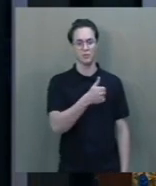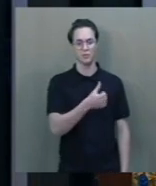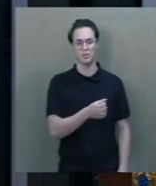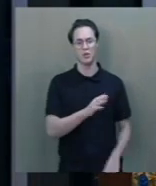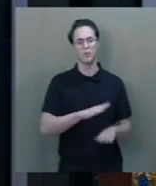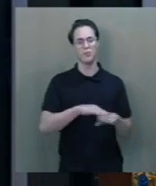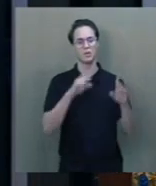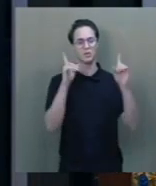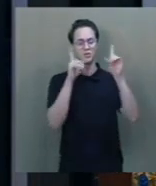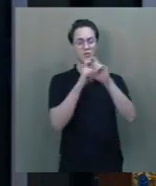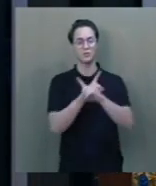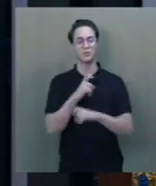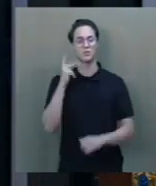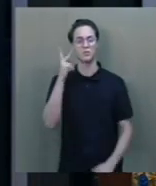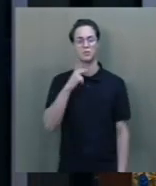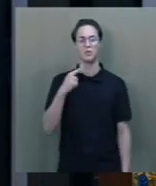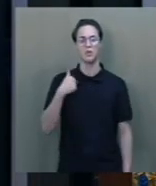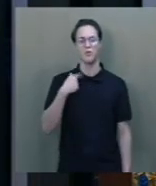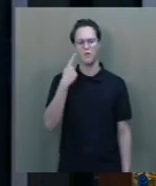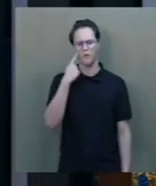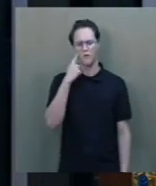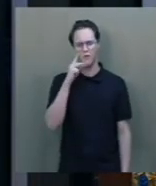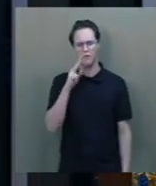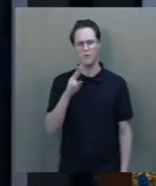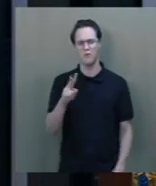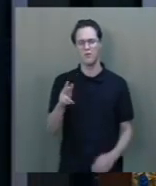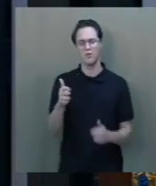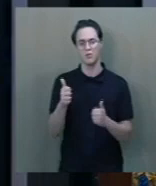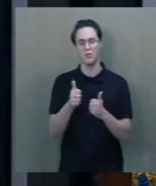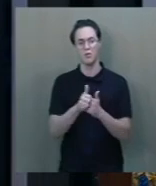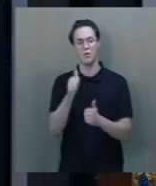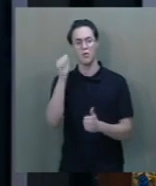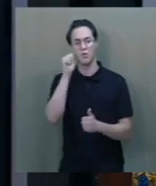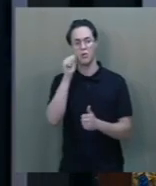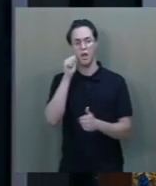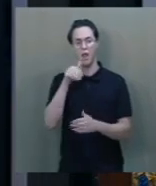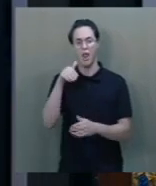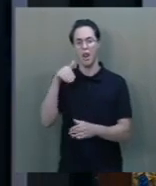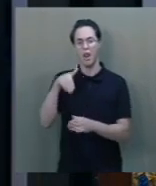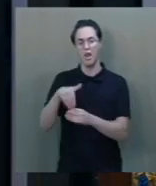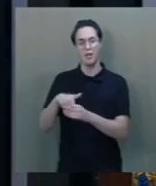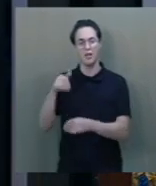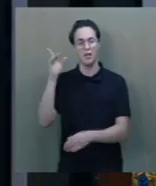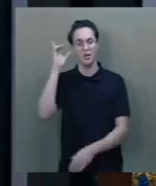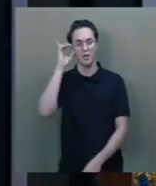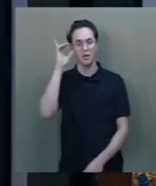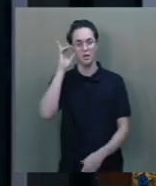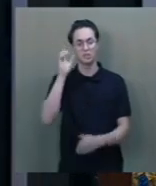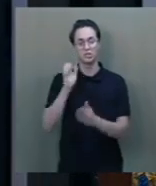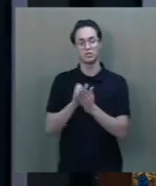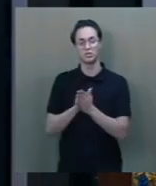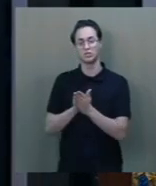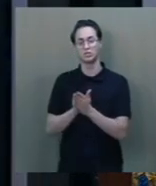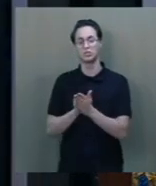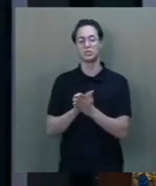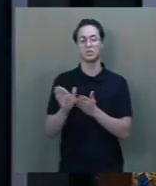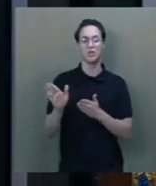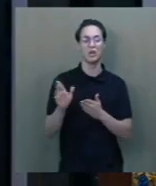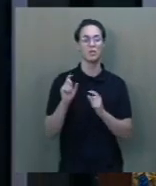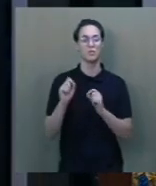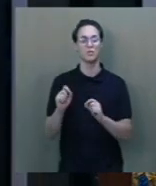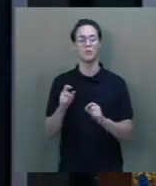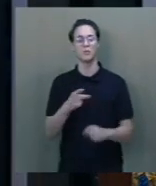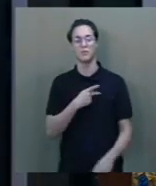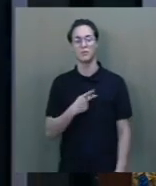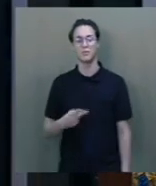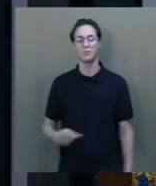na política. Eu vi de perto uma mulher eleita democraticamente ser tirada, arrancada da presidência